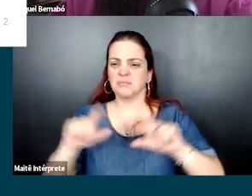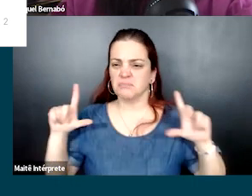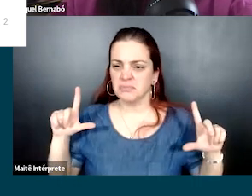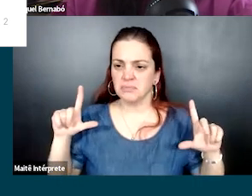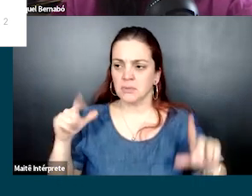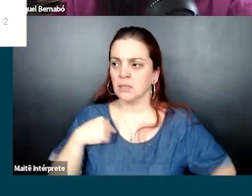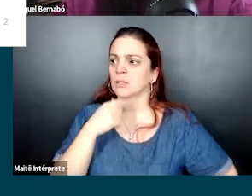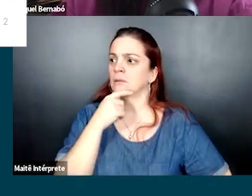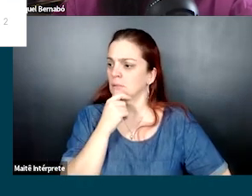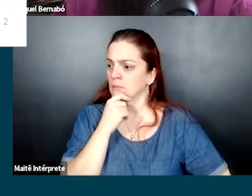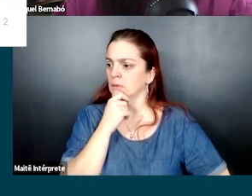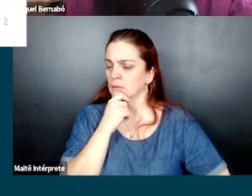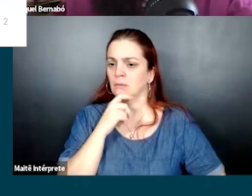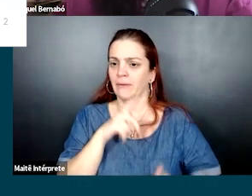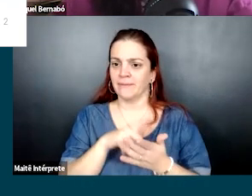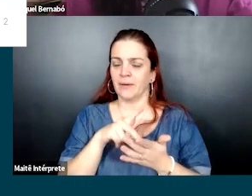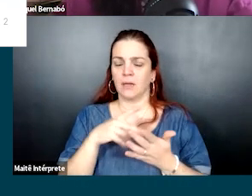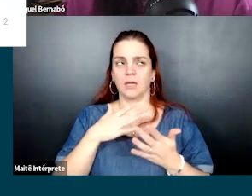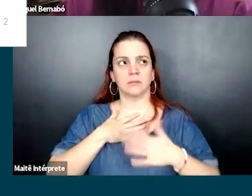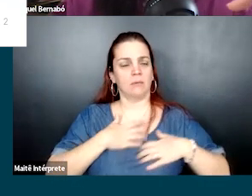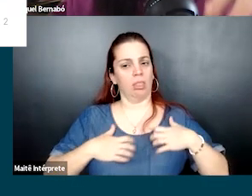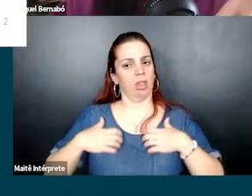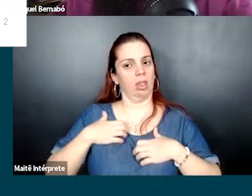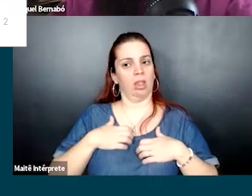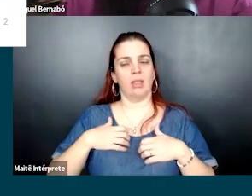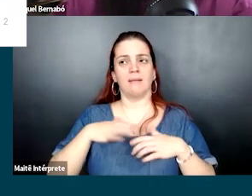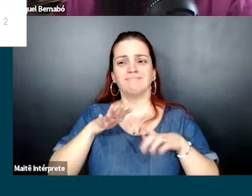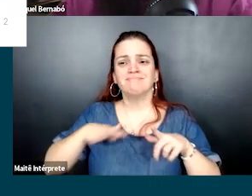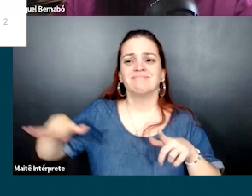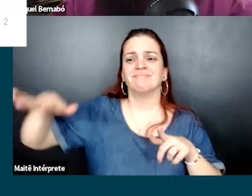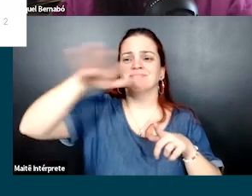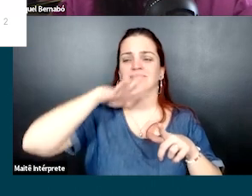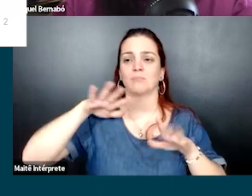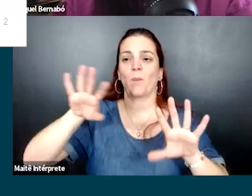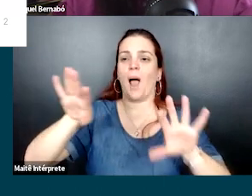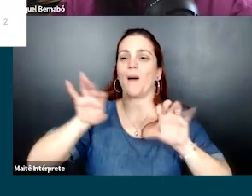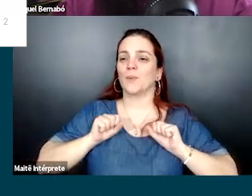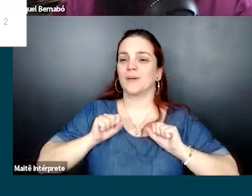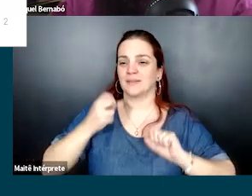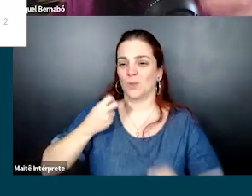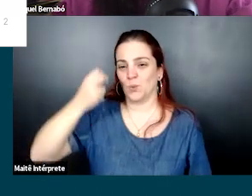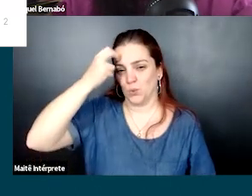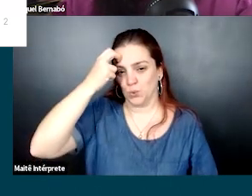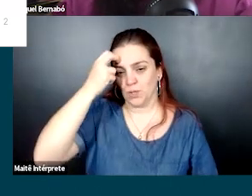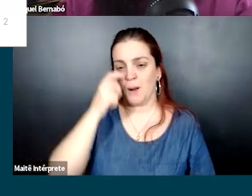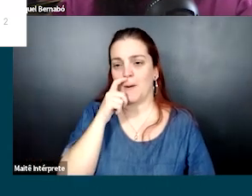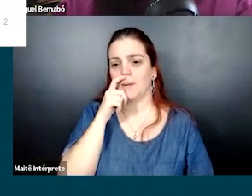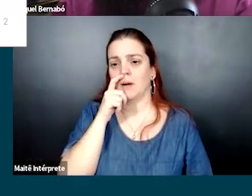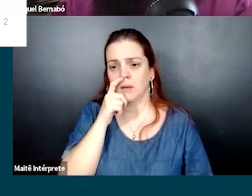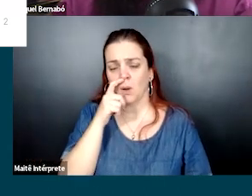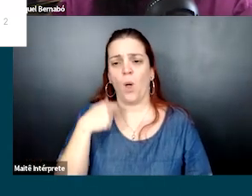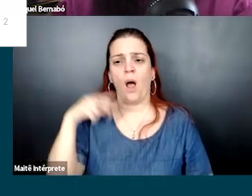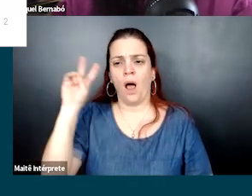versão personificada ali do que acontecia em um grau muito maior, mais problemático, sistemático e estrutural com a apropriação